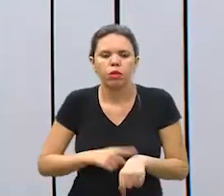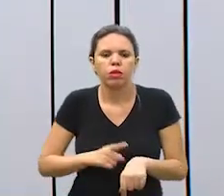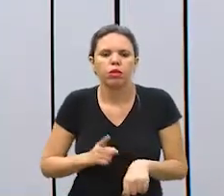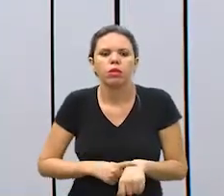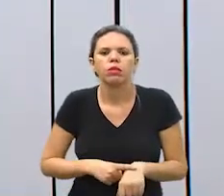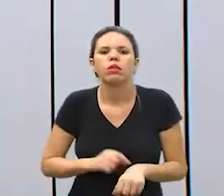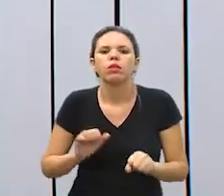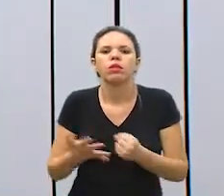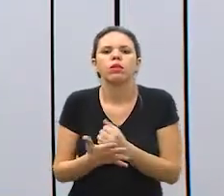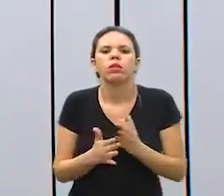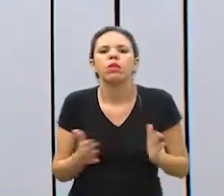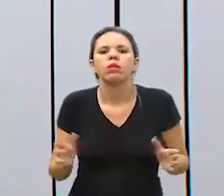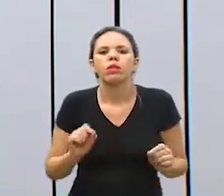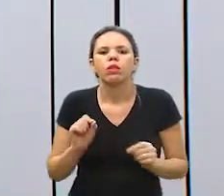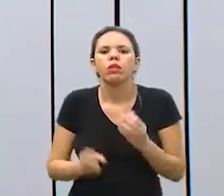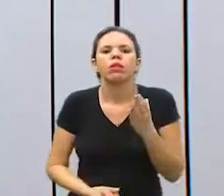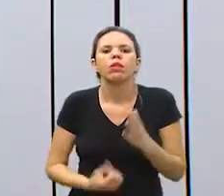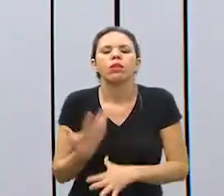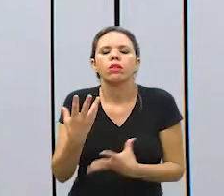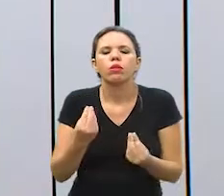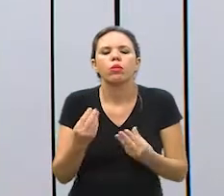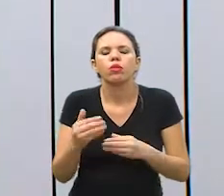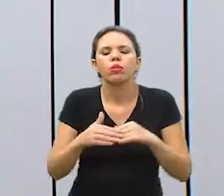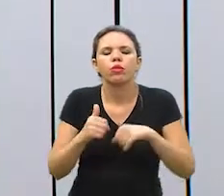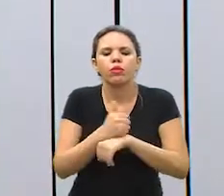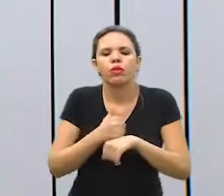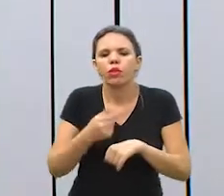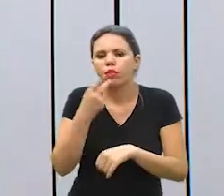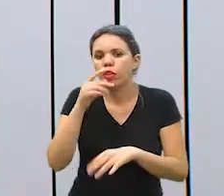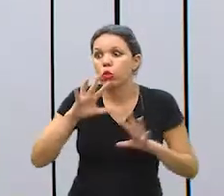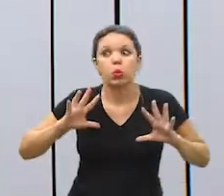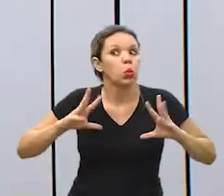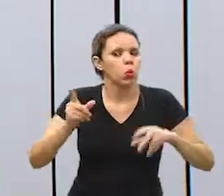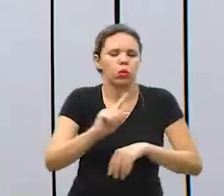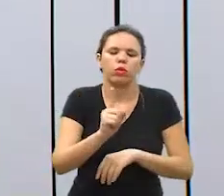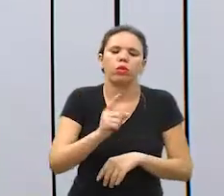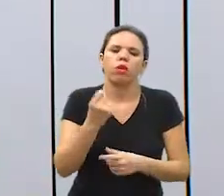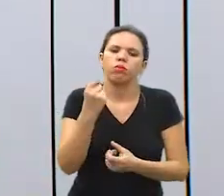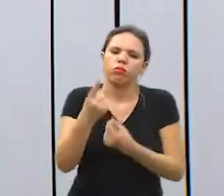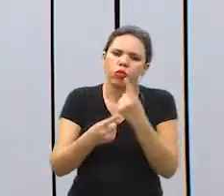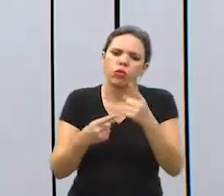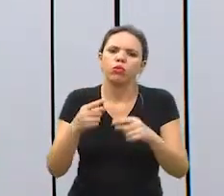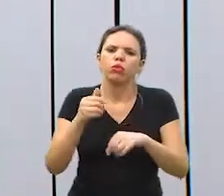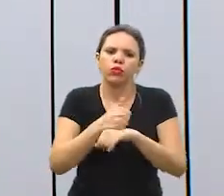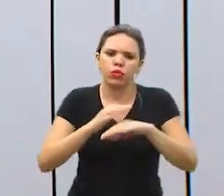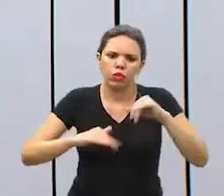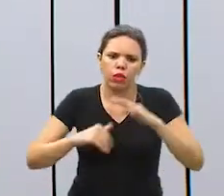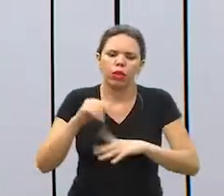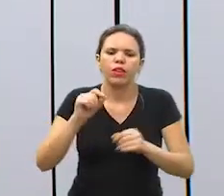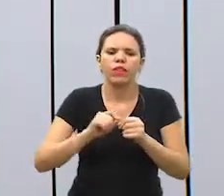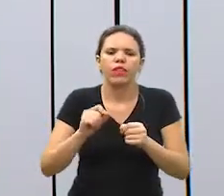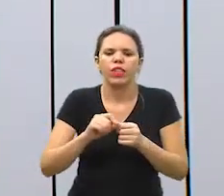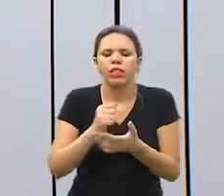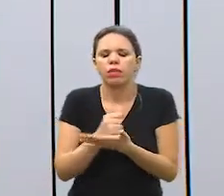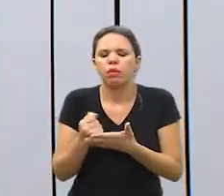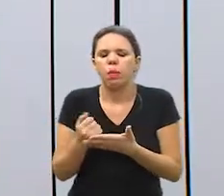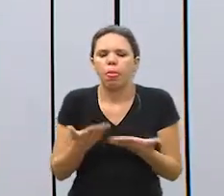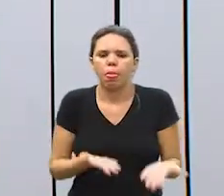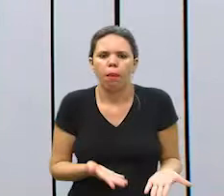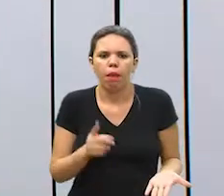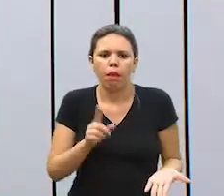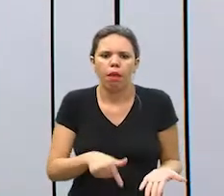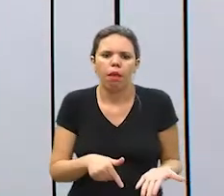momento de pandemia, o que acontece? Muitos profissionais, não estou aqui generalizando, mas muitos profissionais, como ele vai fazer um contrato, é